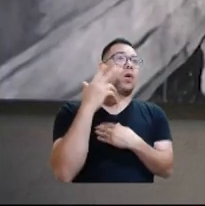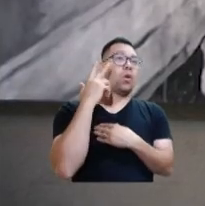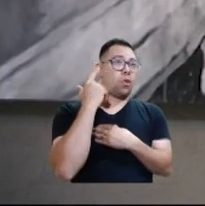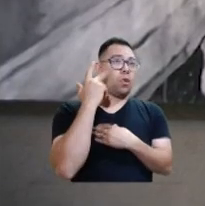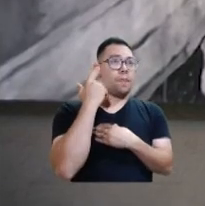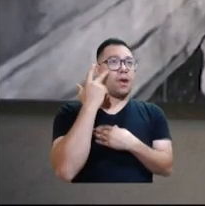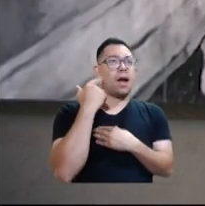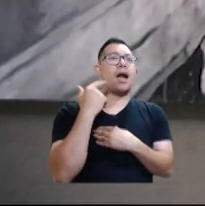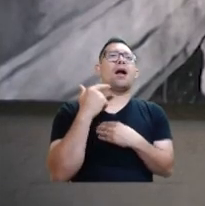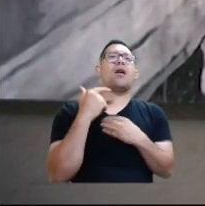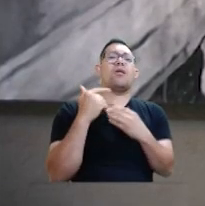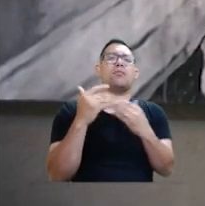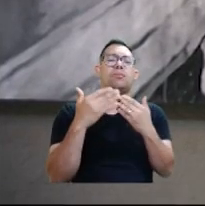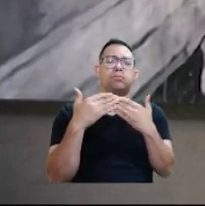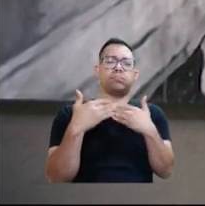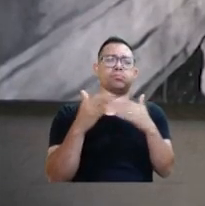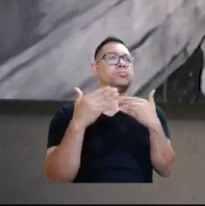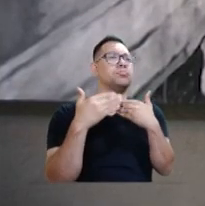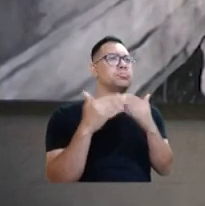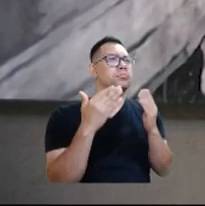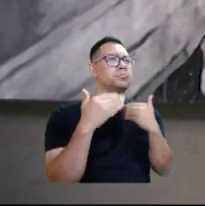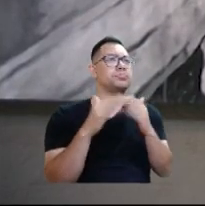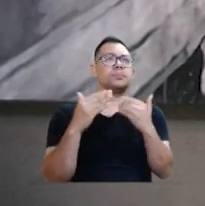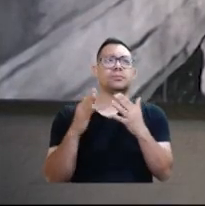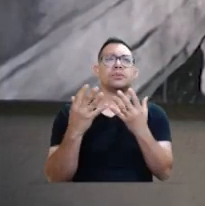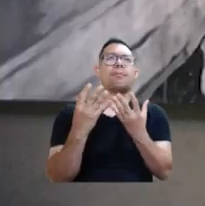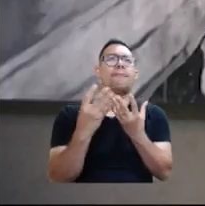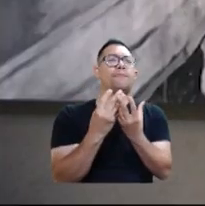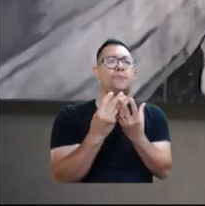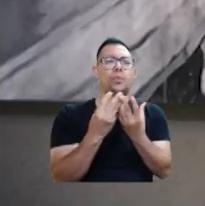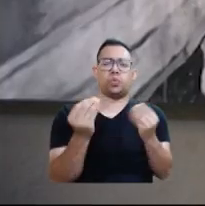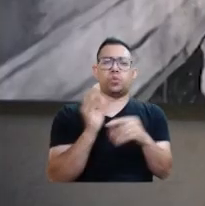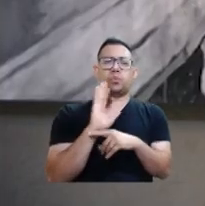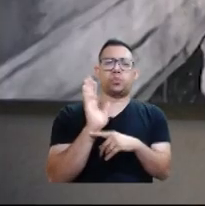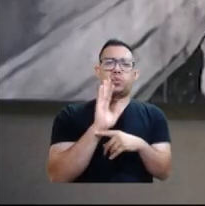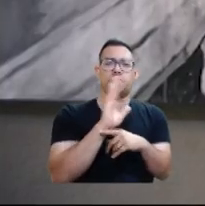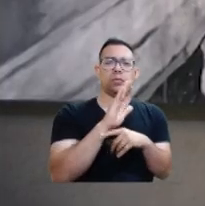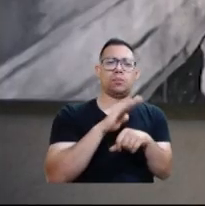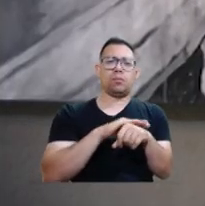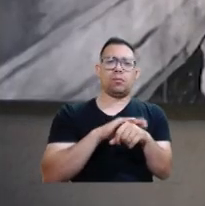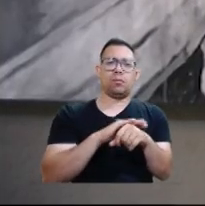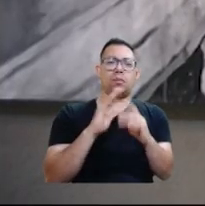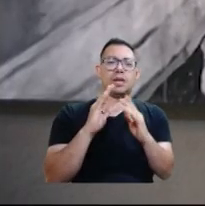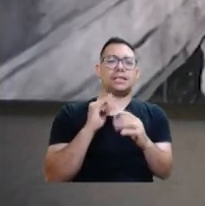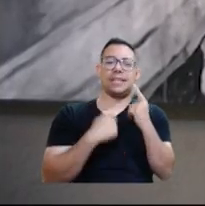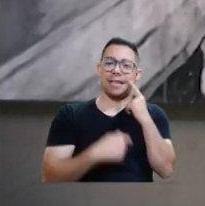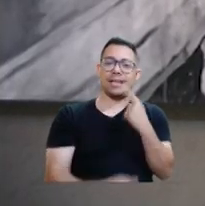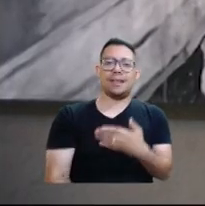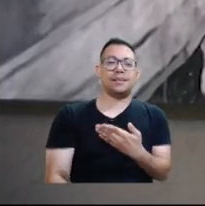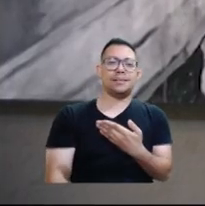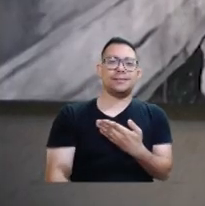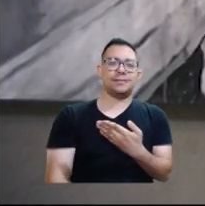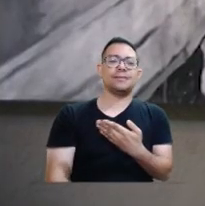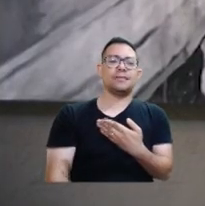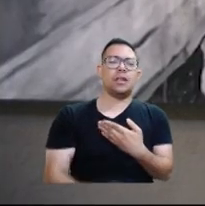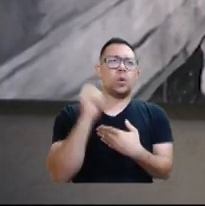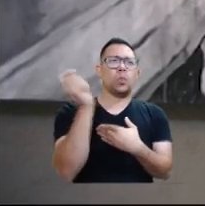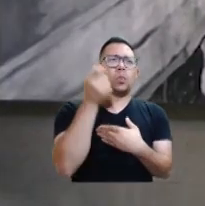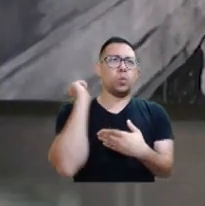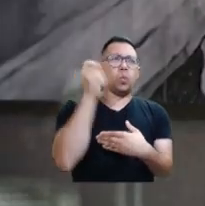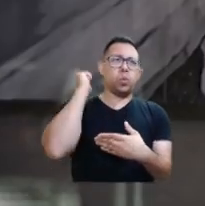os filmes normais, né, os filmes ali do dia a dia, os lançamentos, tinha muita coisa boa acontecendo, foi aquelas grande época